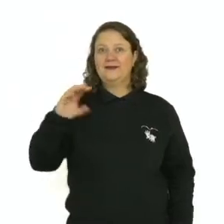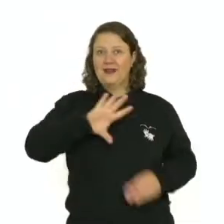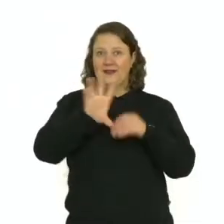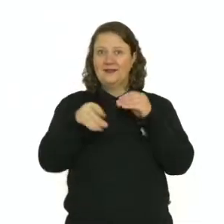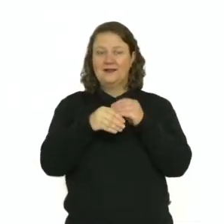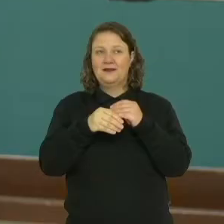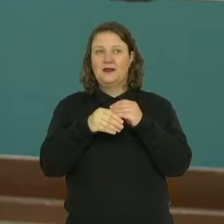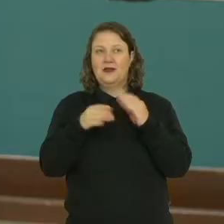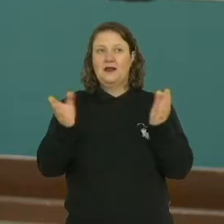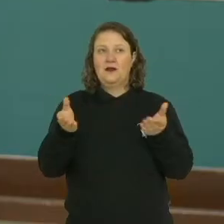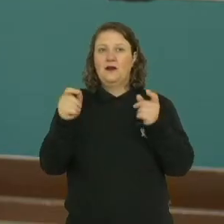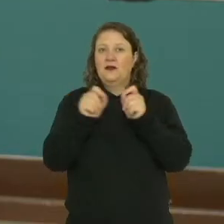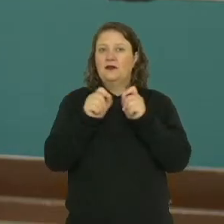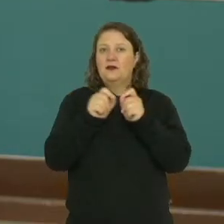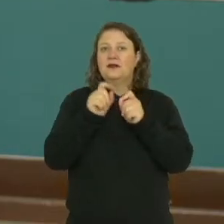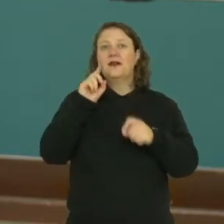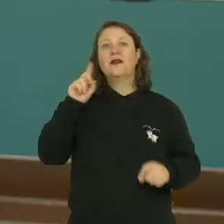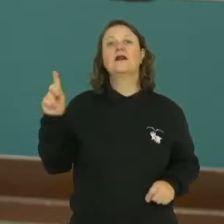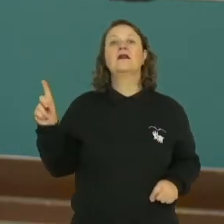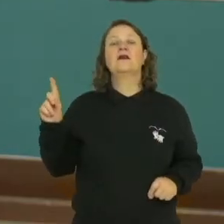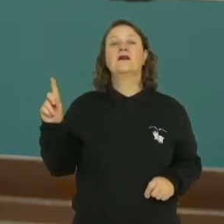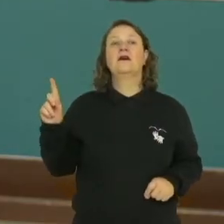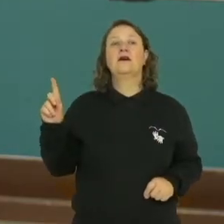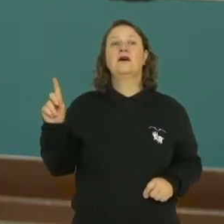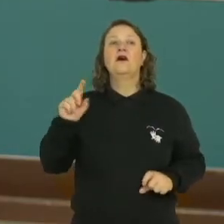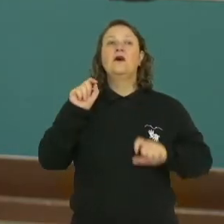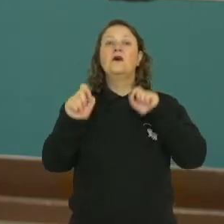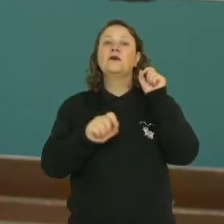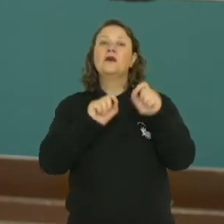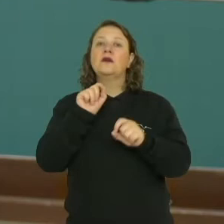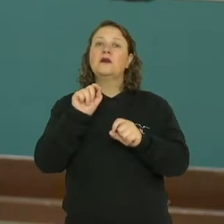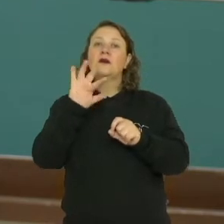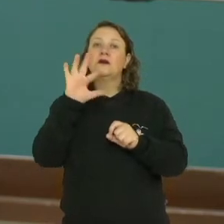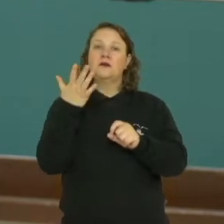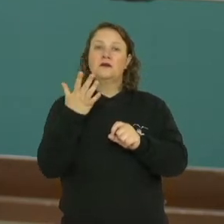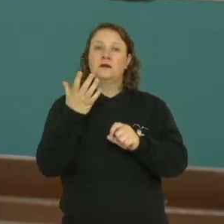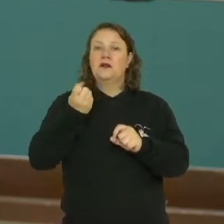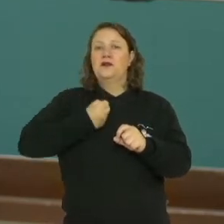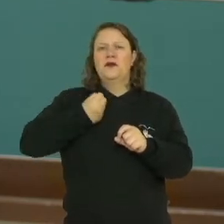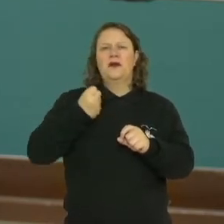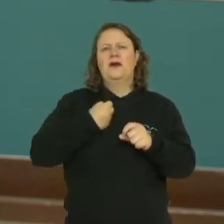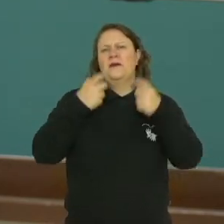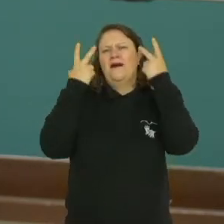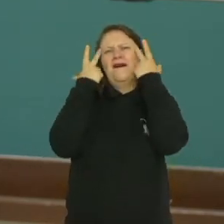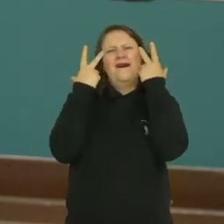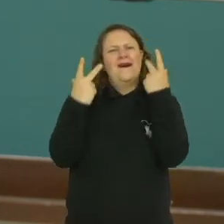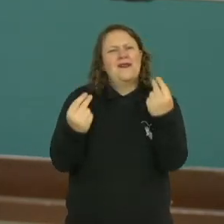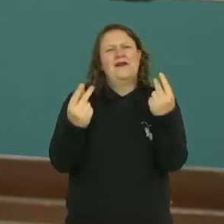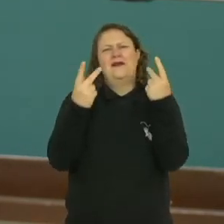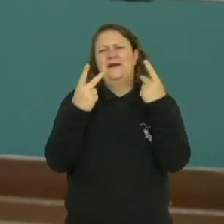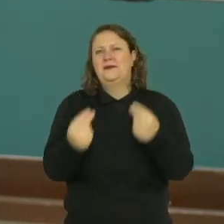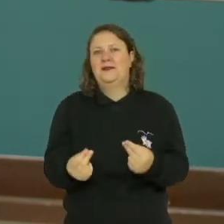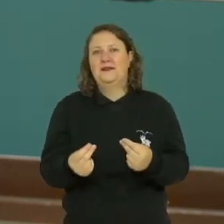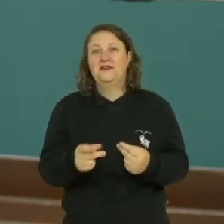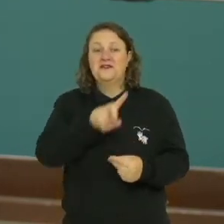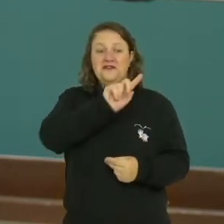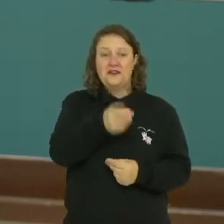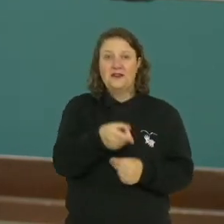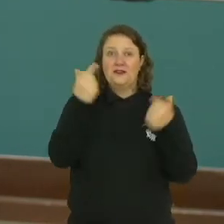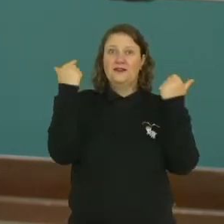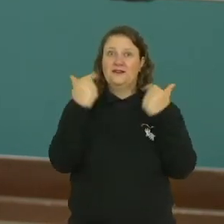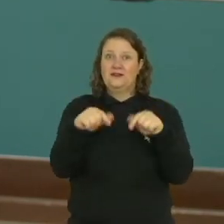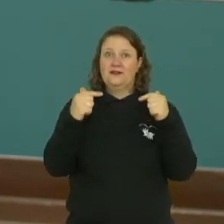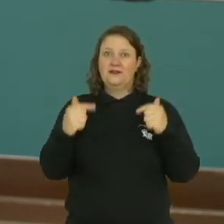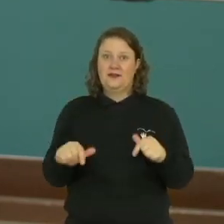gente efetua essa divisão. Vejam que essa divisão são números que a gente está acostumado, porque não tem vírgula. A gente